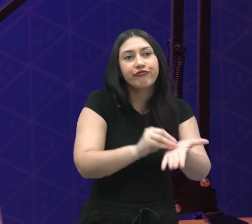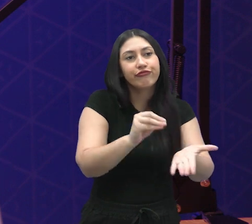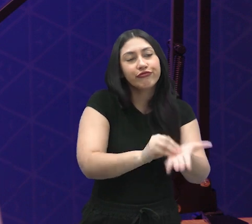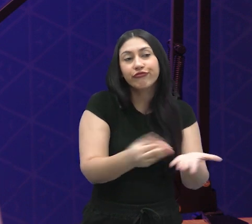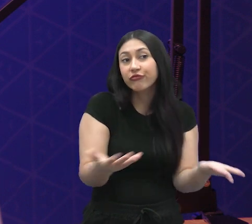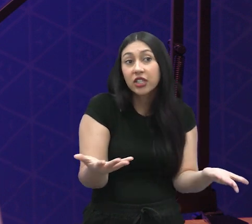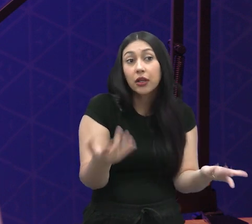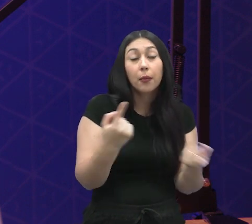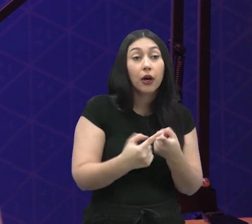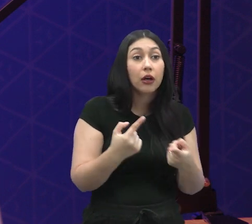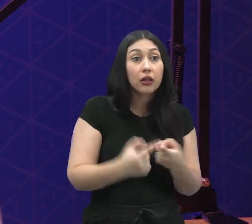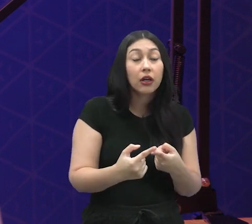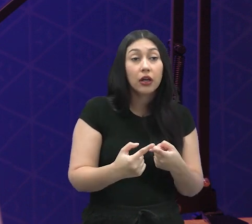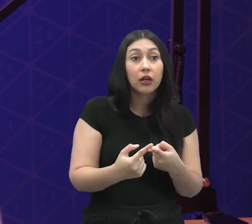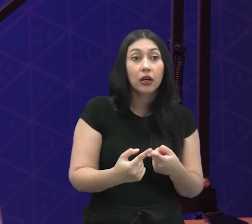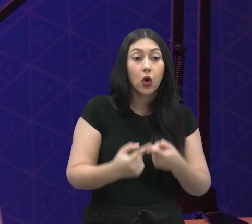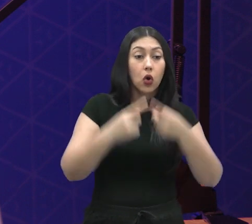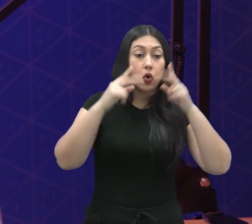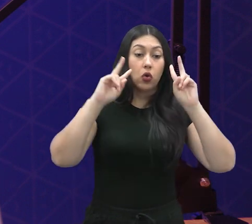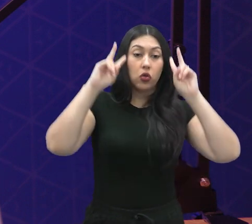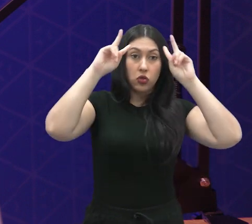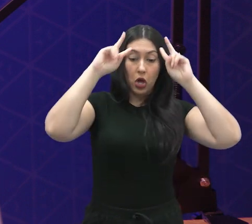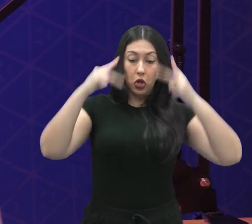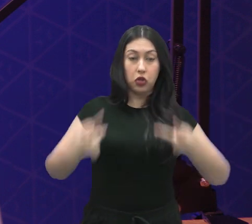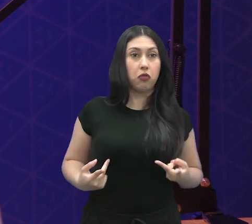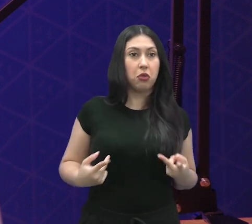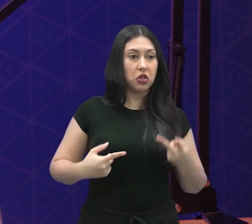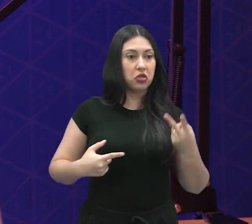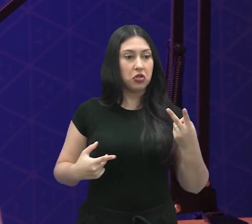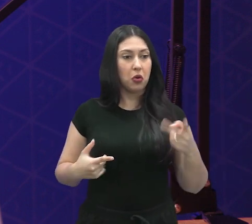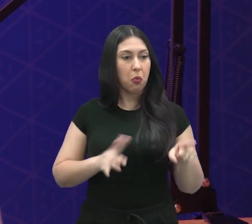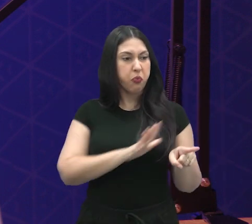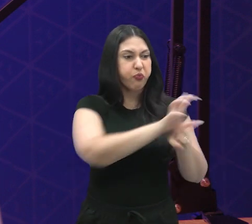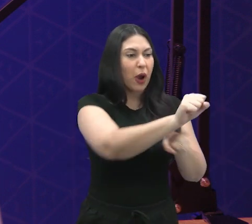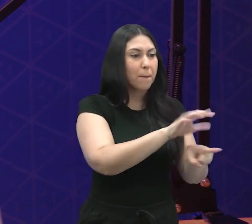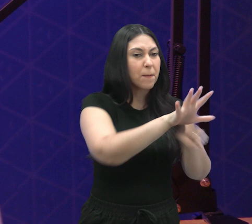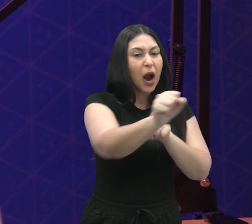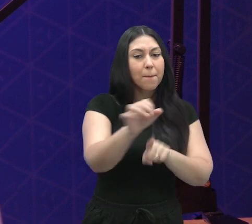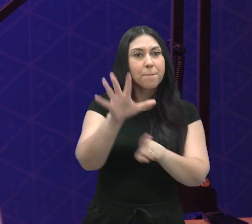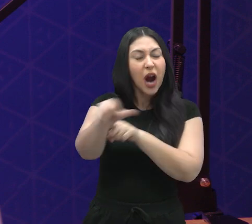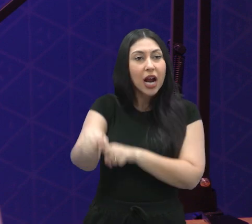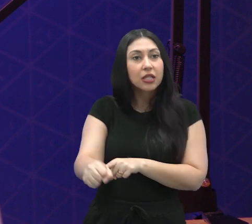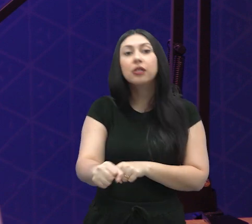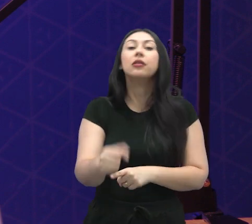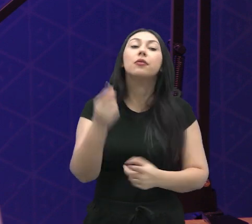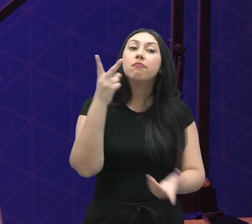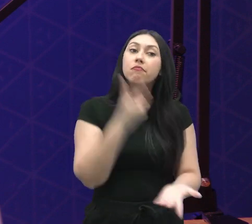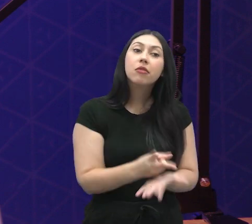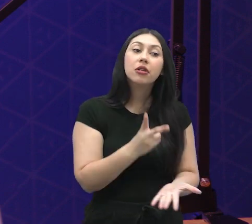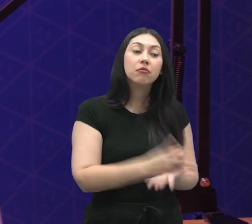para isso, né? Porque o ser humano virou o predador de todas as outras espécies, por mais que